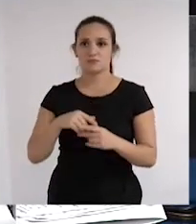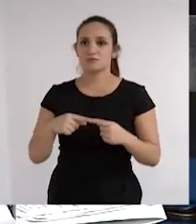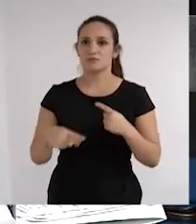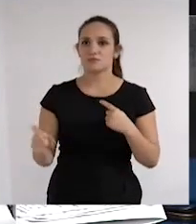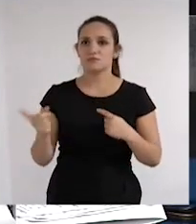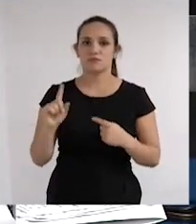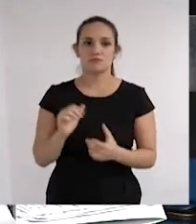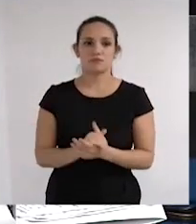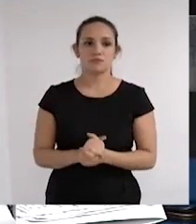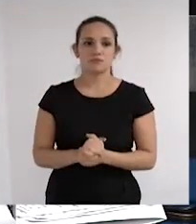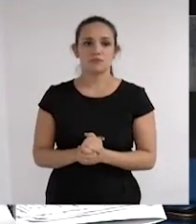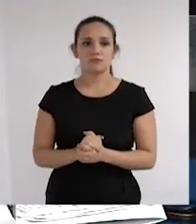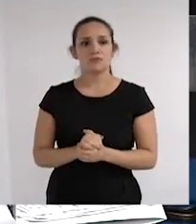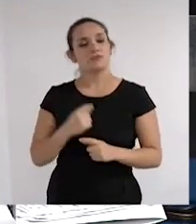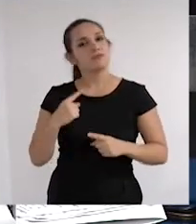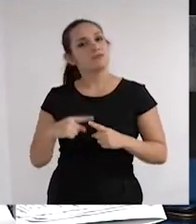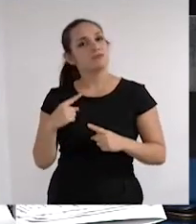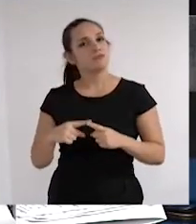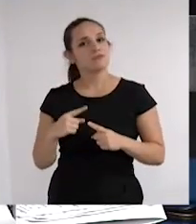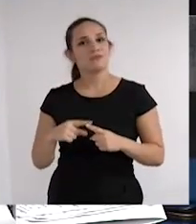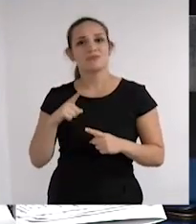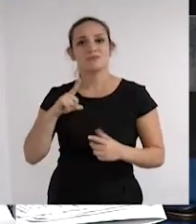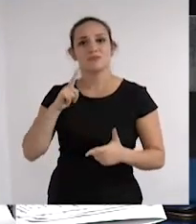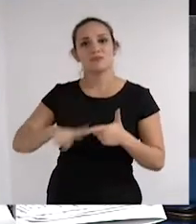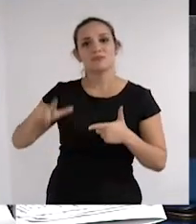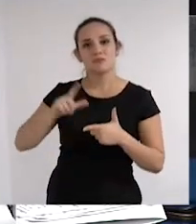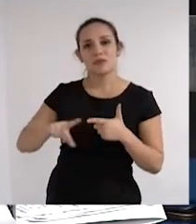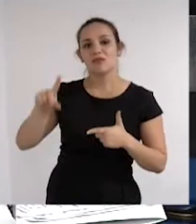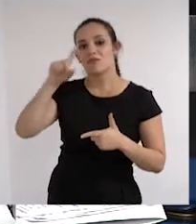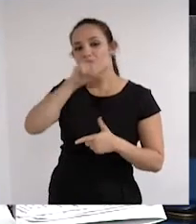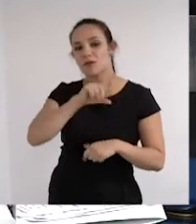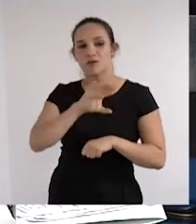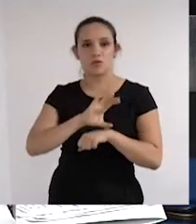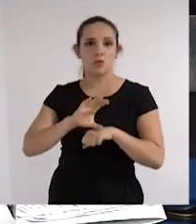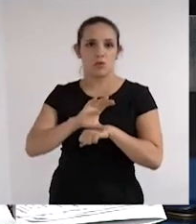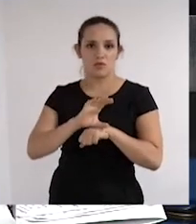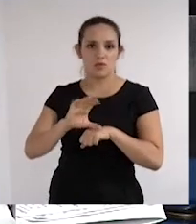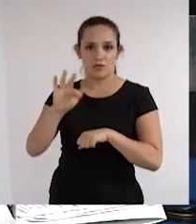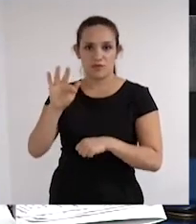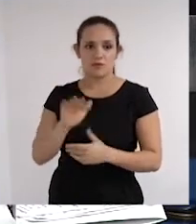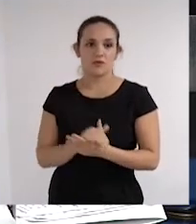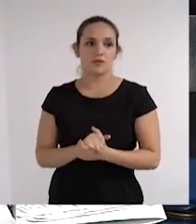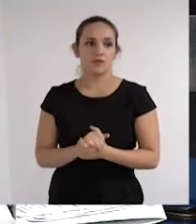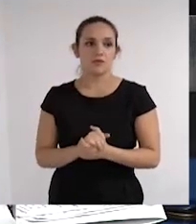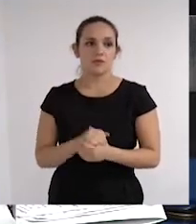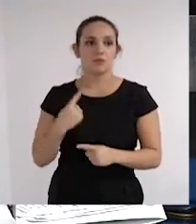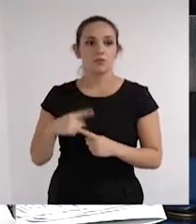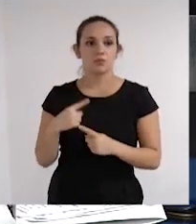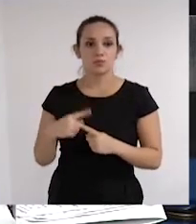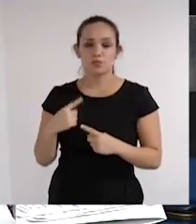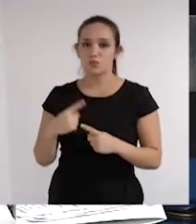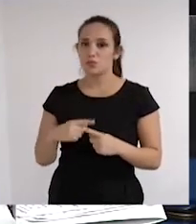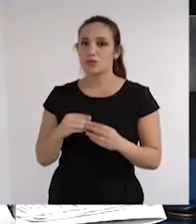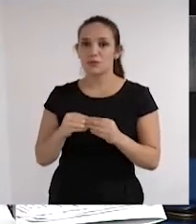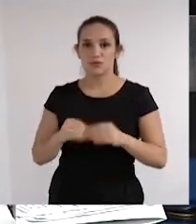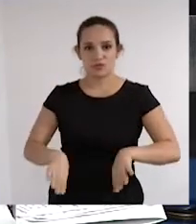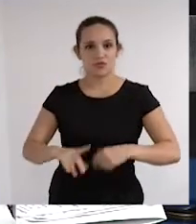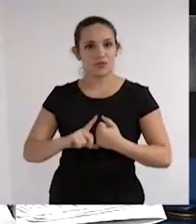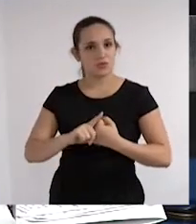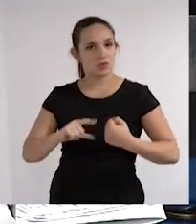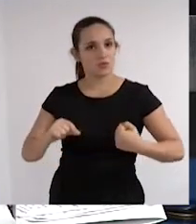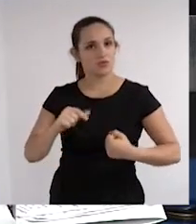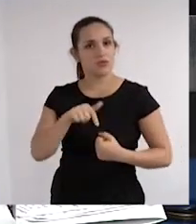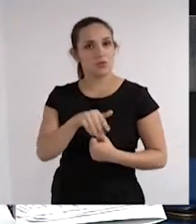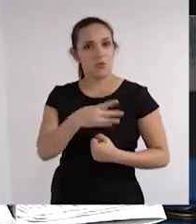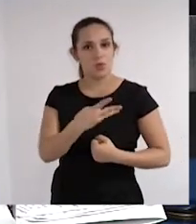que o mesmo padecia de vício de inconstitucionalidade, como já disse, por ofensa direta no artigo 40 da